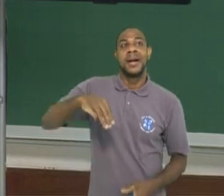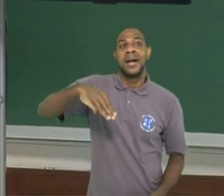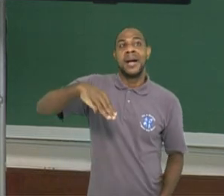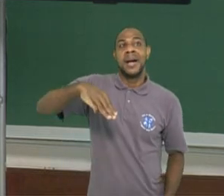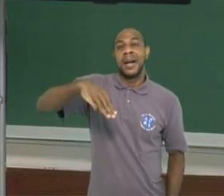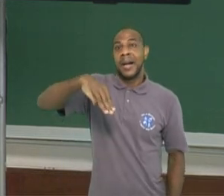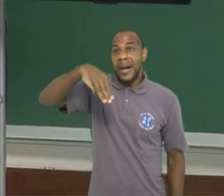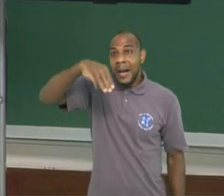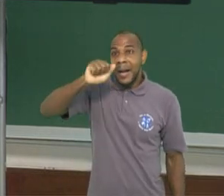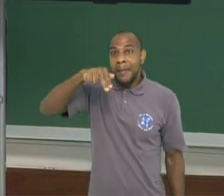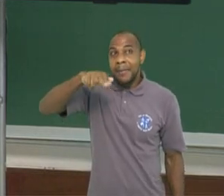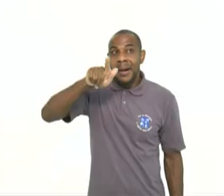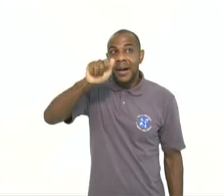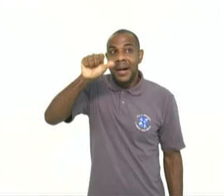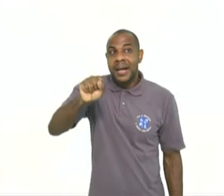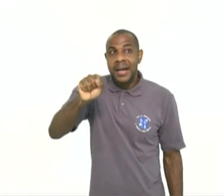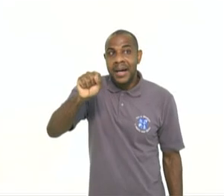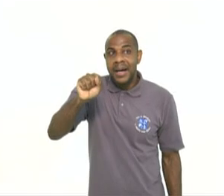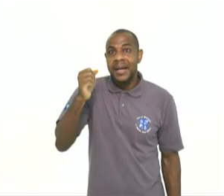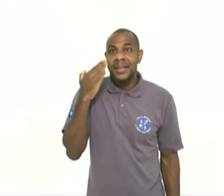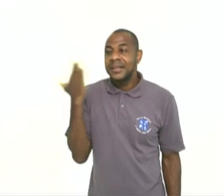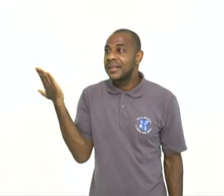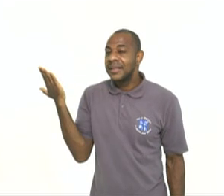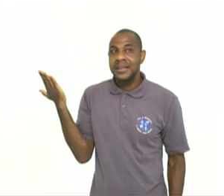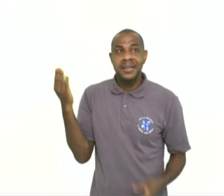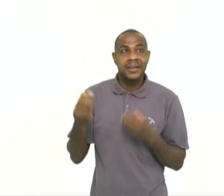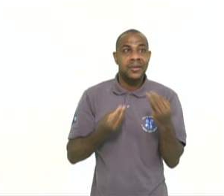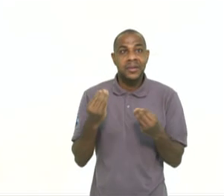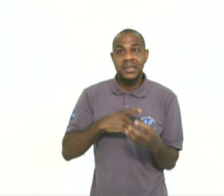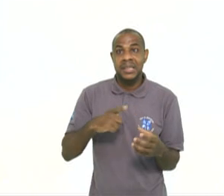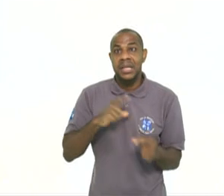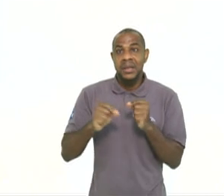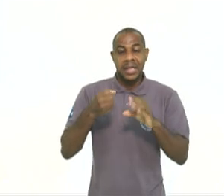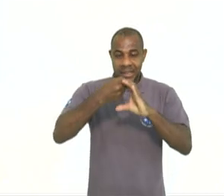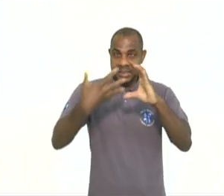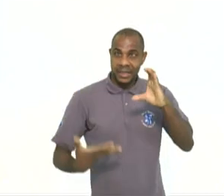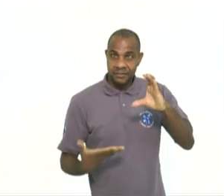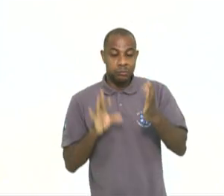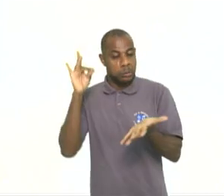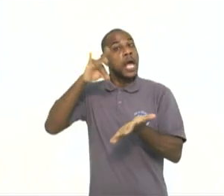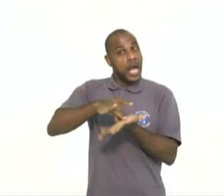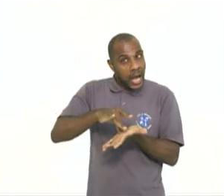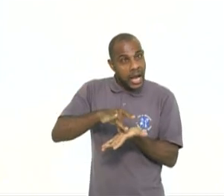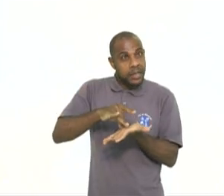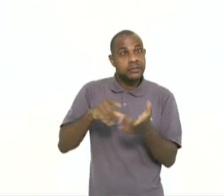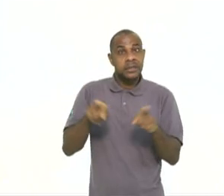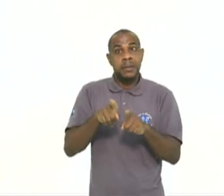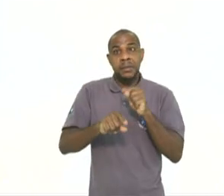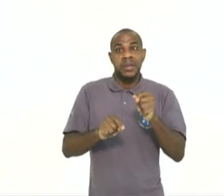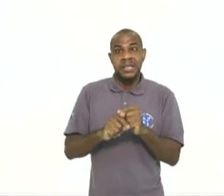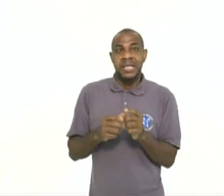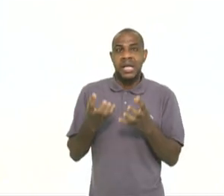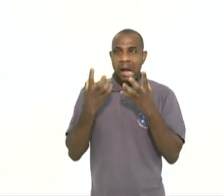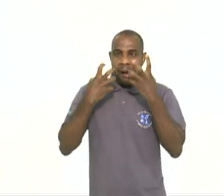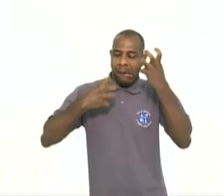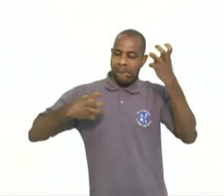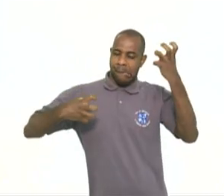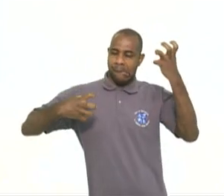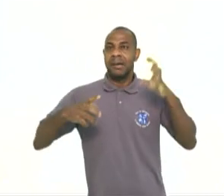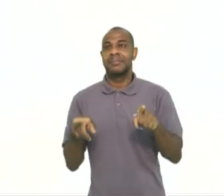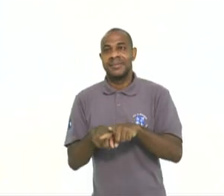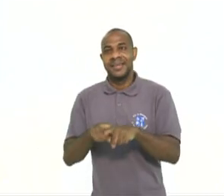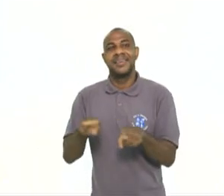mangá gente olha só nos HQ japonês e os mangás possuem características reais um toque de exagero